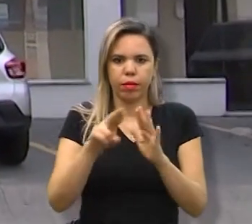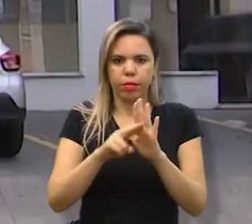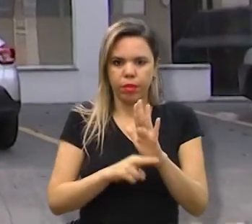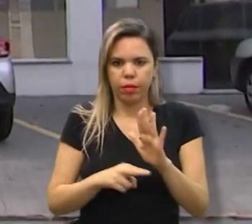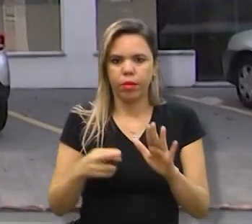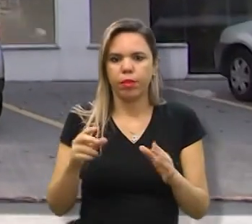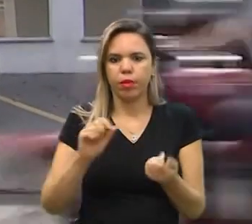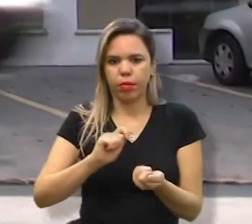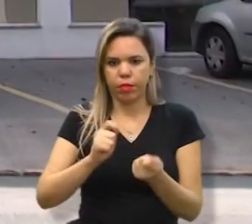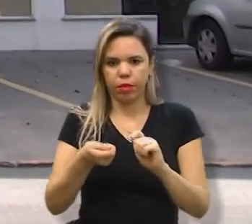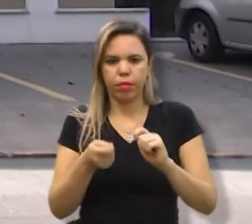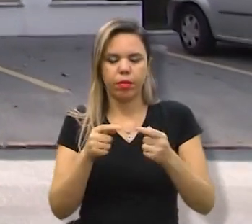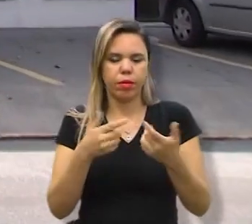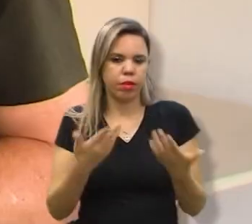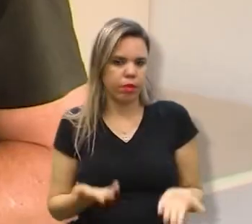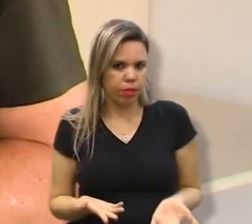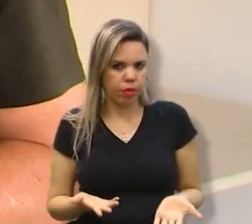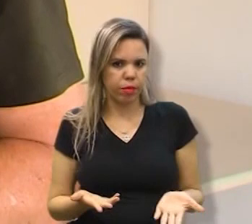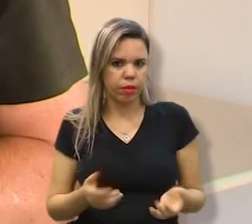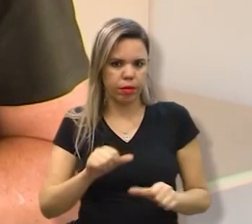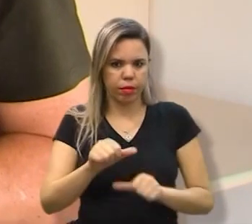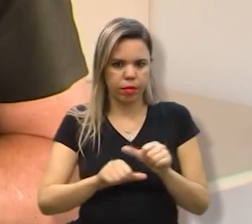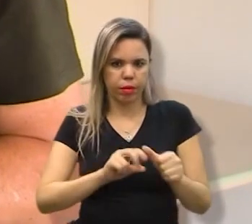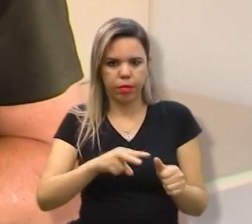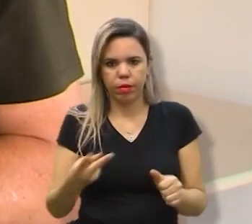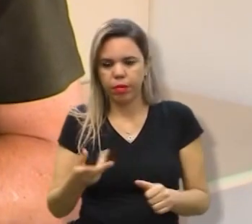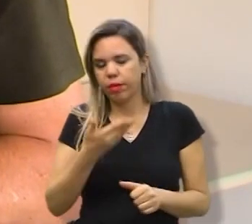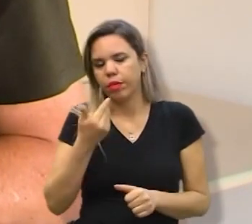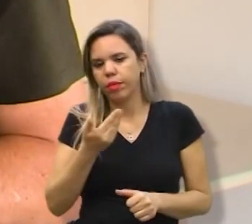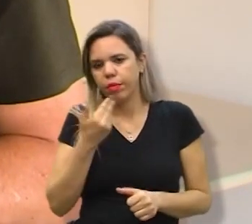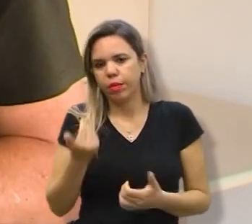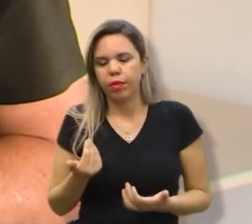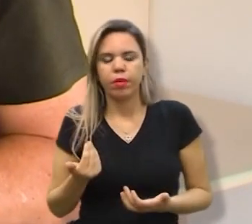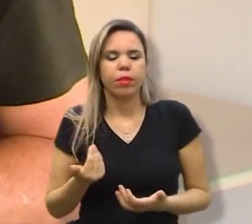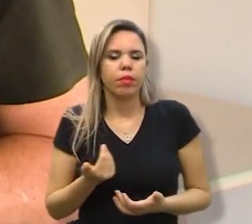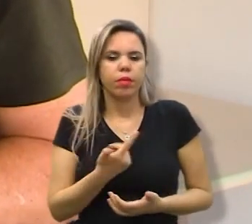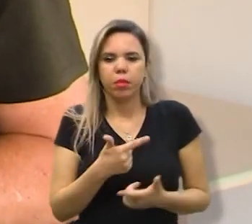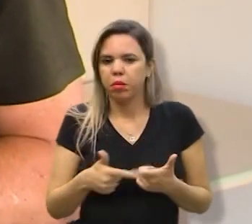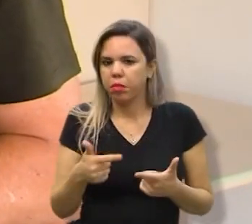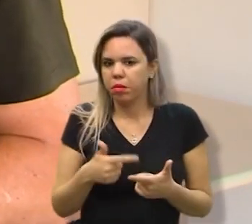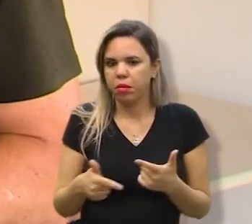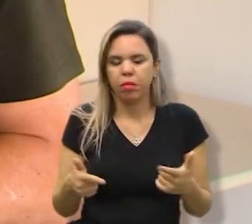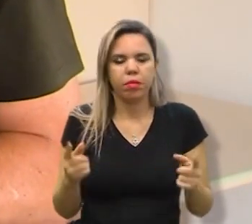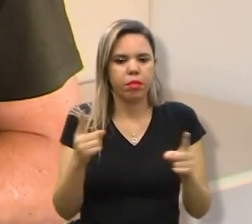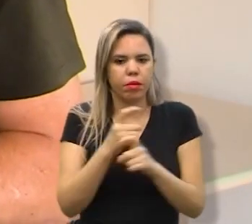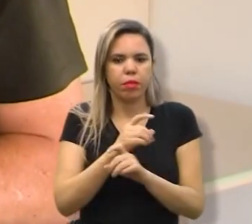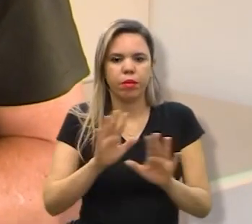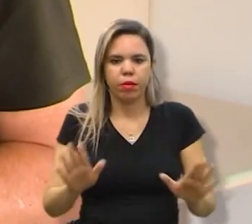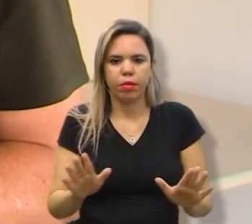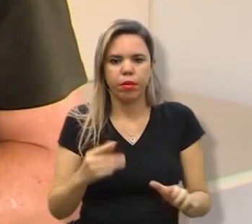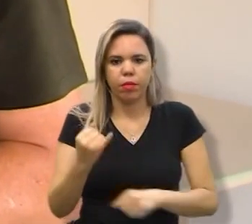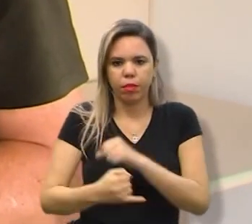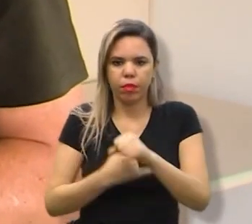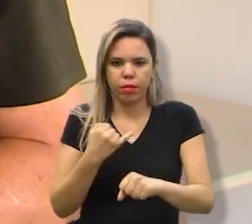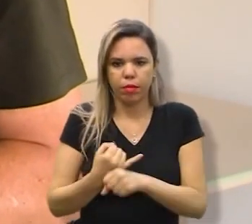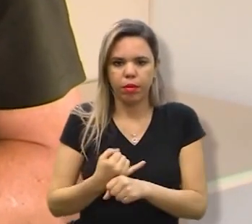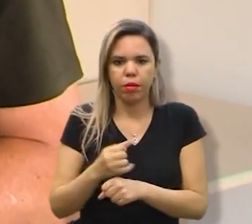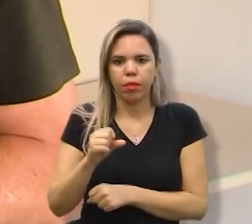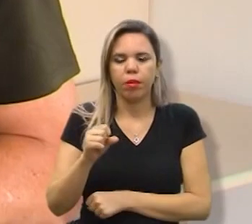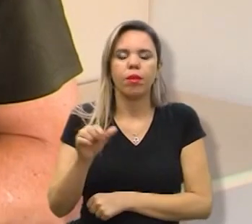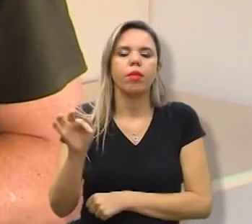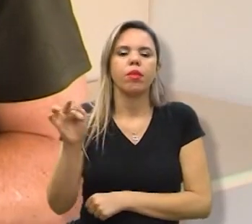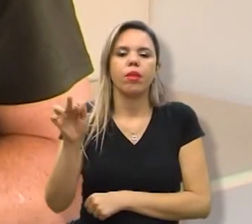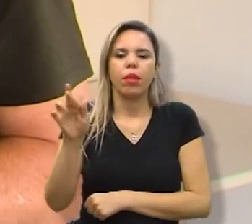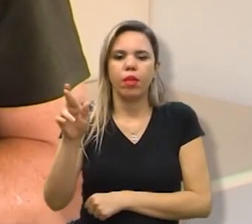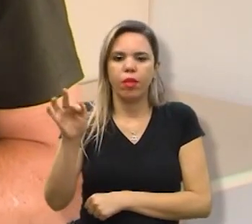enquadrar no regime mais adequado. A transição é fácil, tá? A transição não tem nada de complexo. Existe inclusive um site da própria